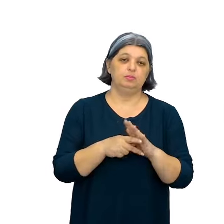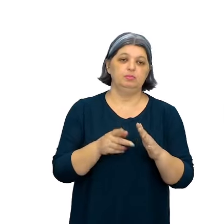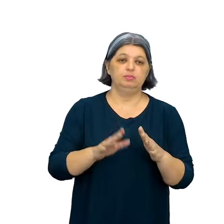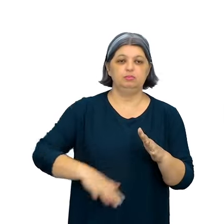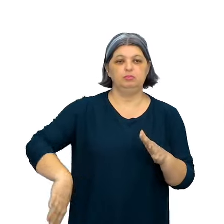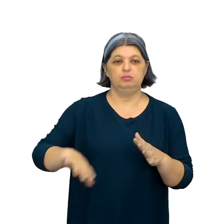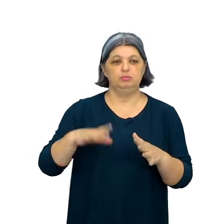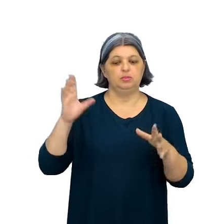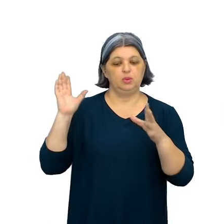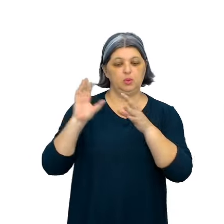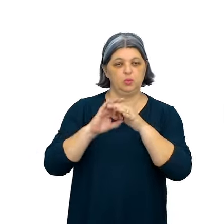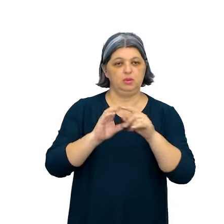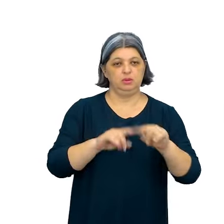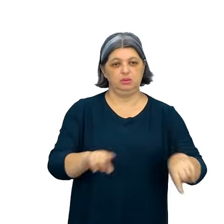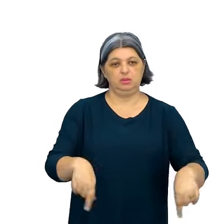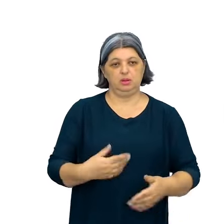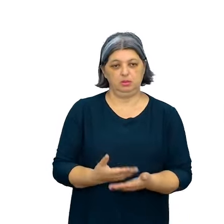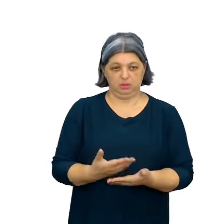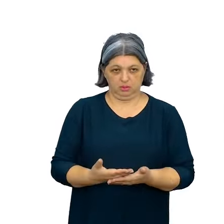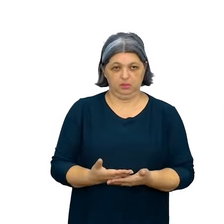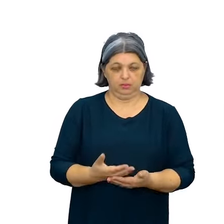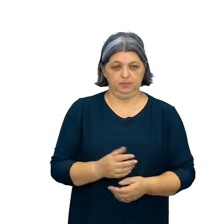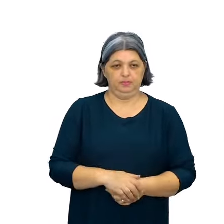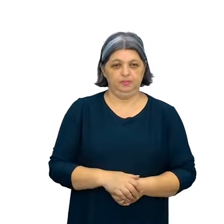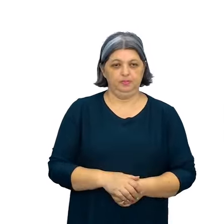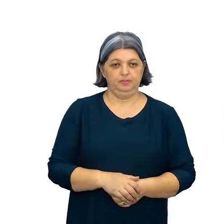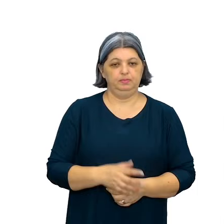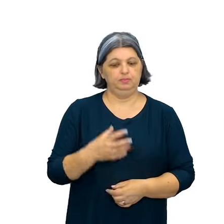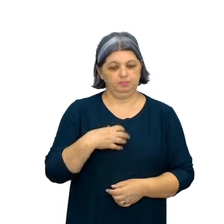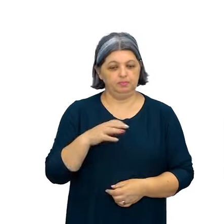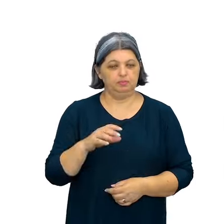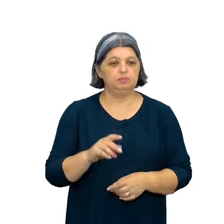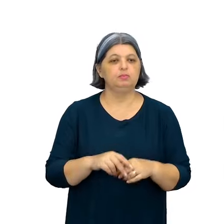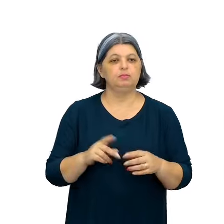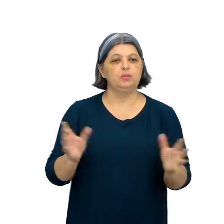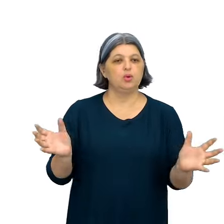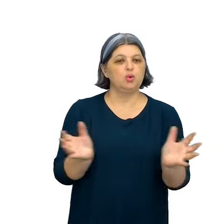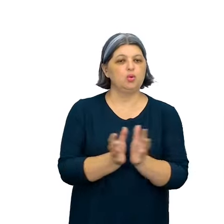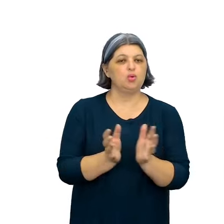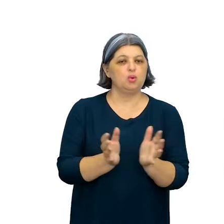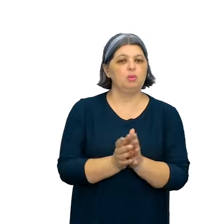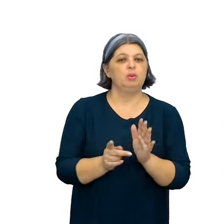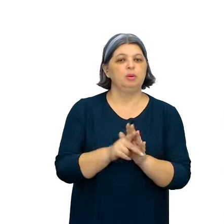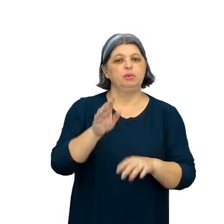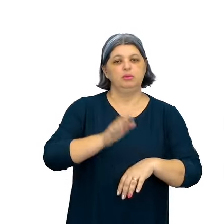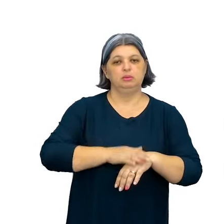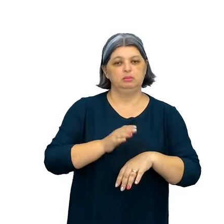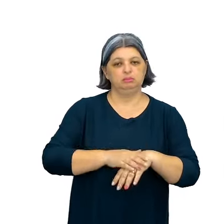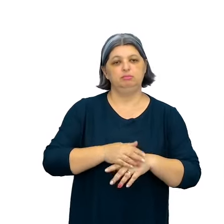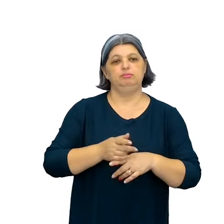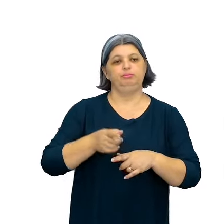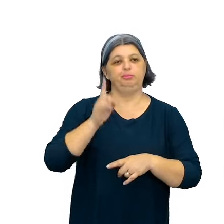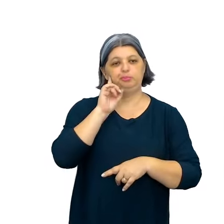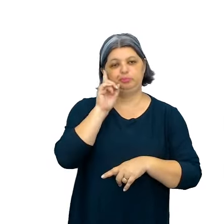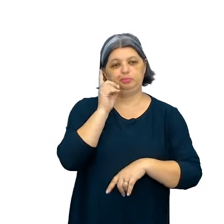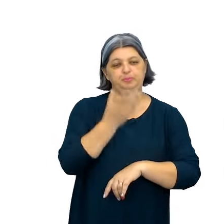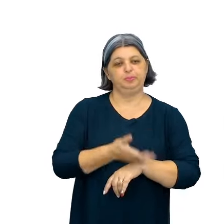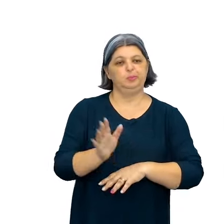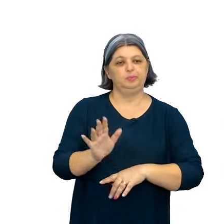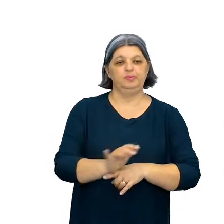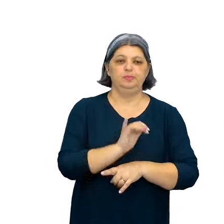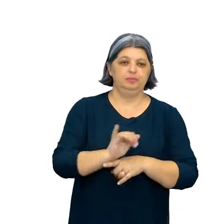o contexto de sala de aula. Esses procedimentos são um conjunto mais amplo de afazeres e de rituais que vão